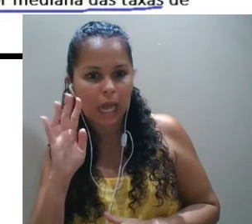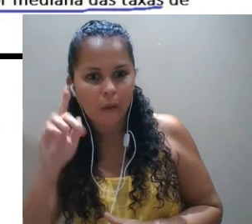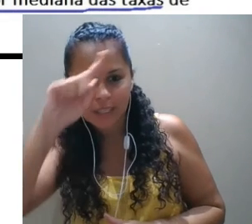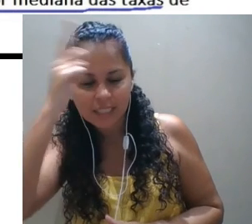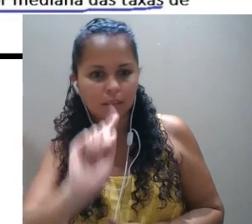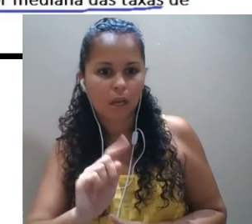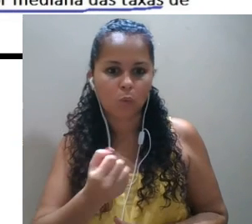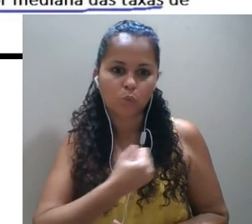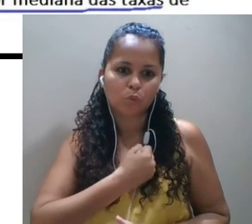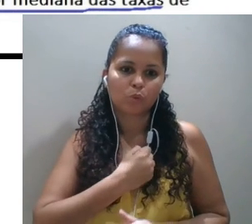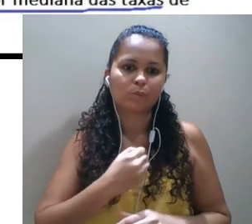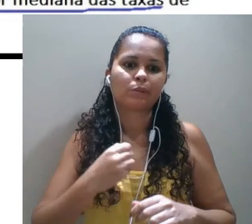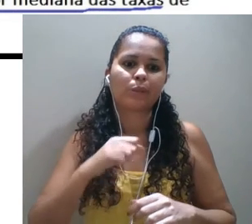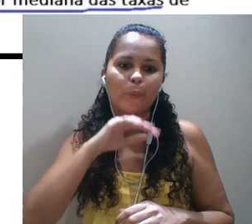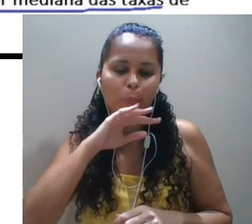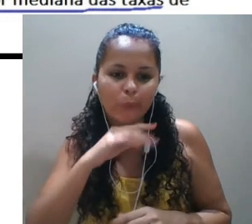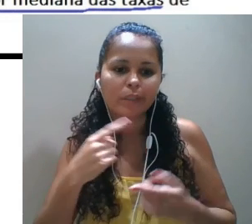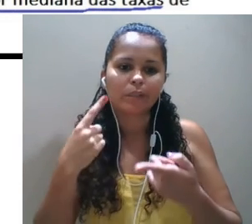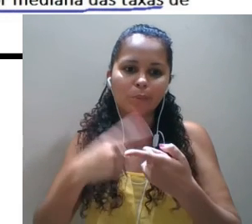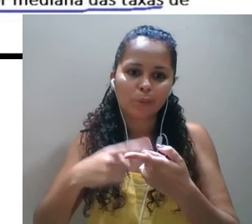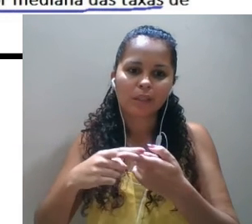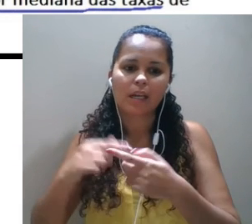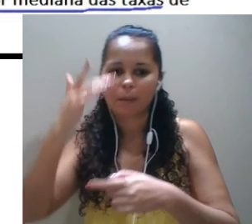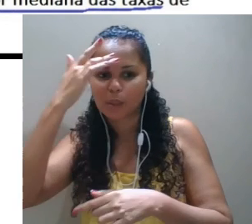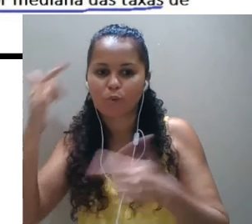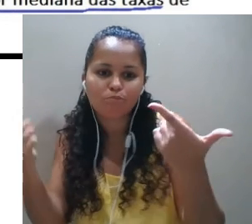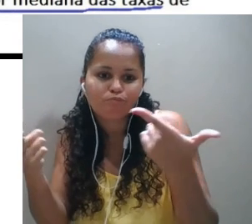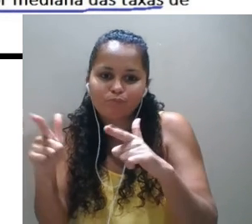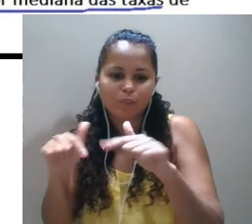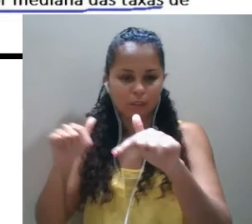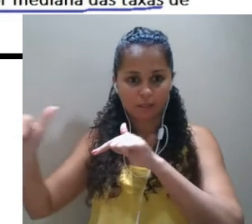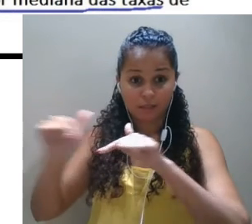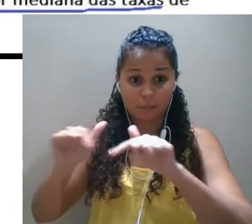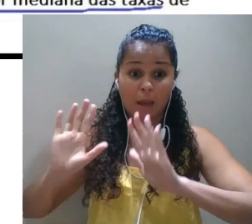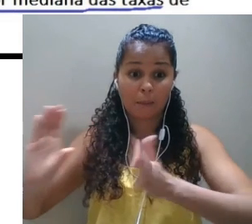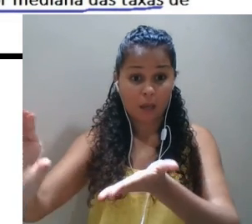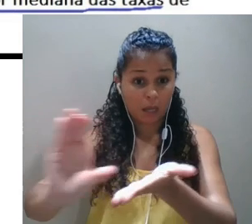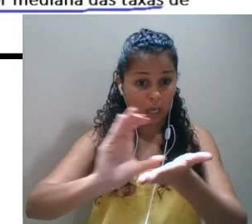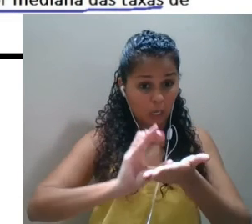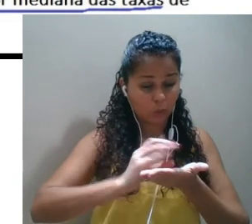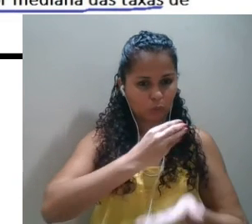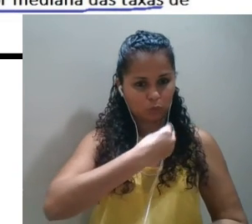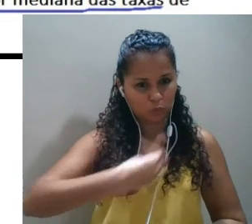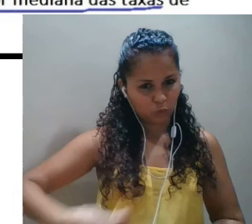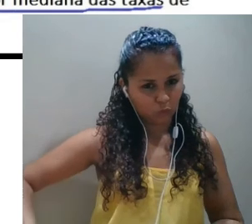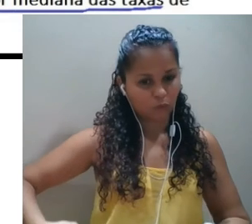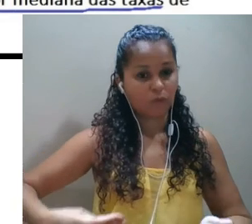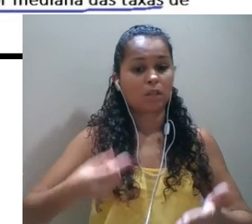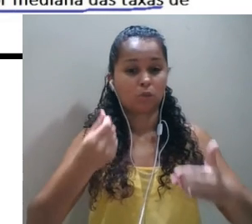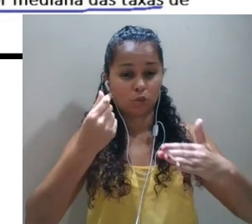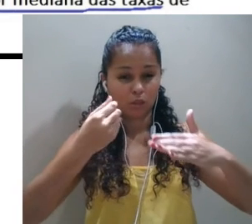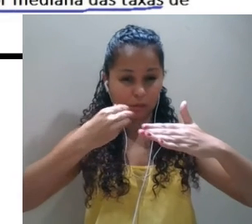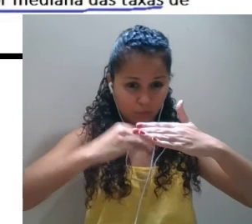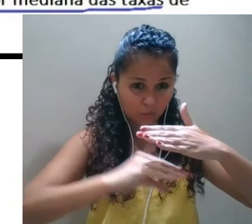este número, né, é um dado ruim. Mas, logo, os recursos do governo serão investidos nessa região.